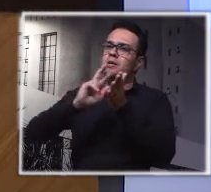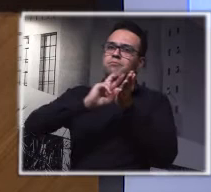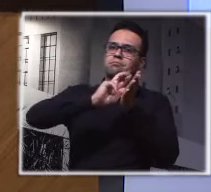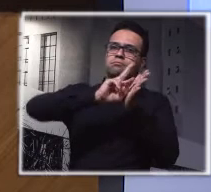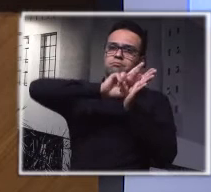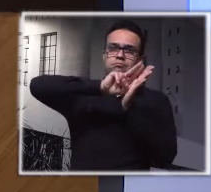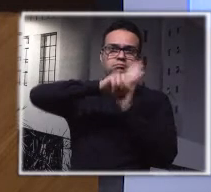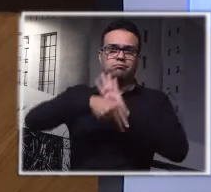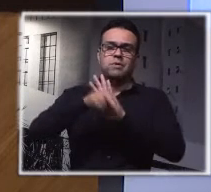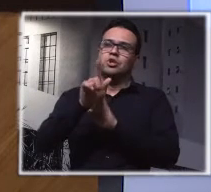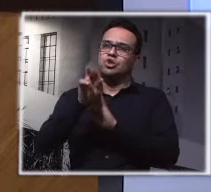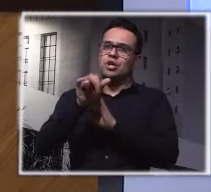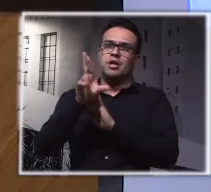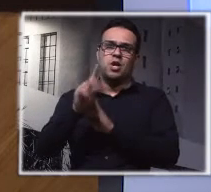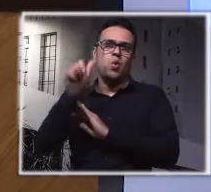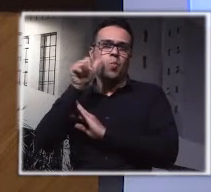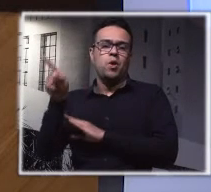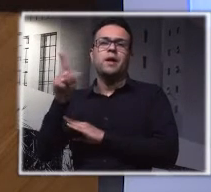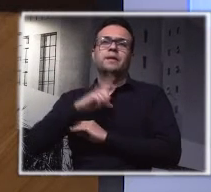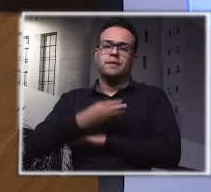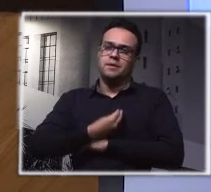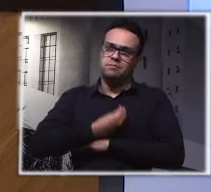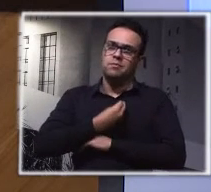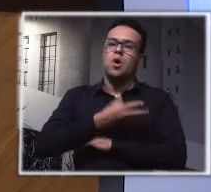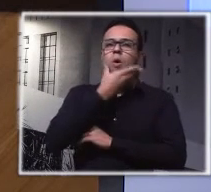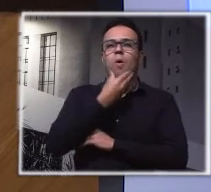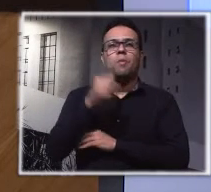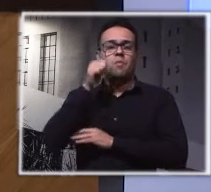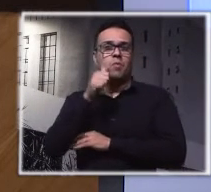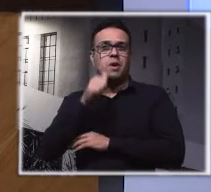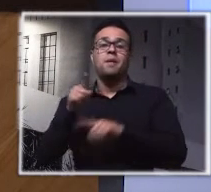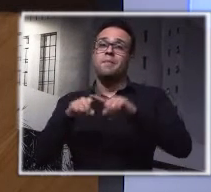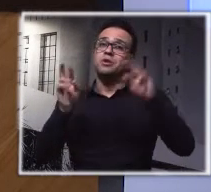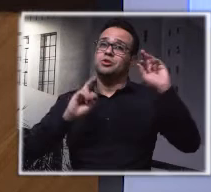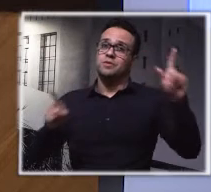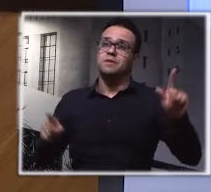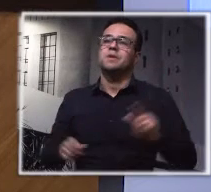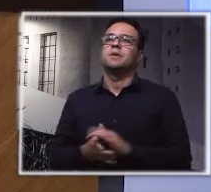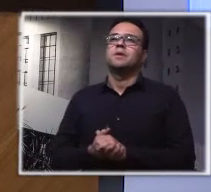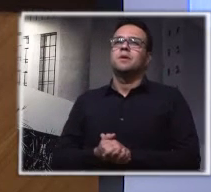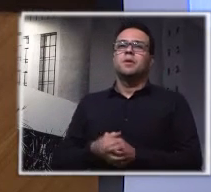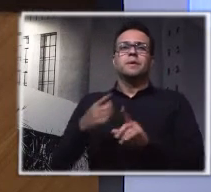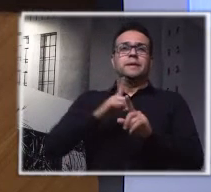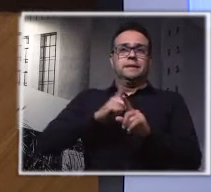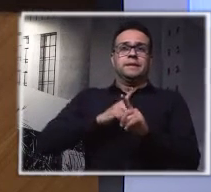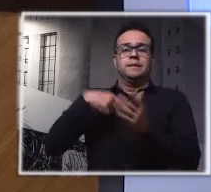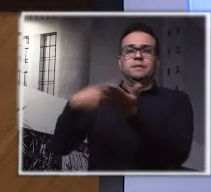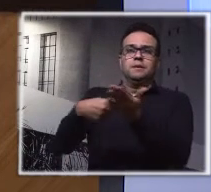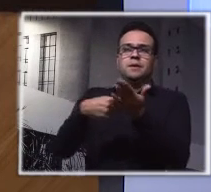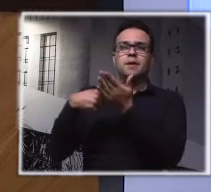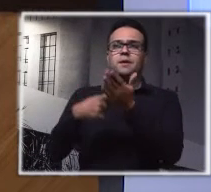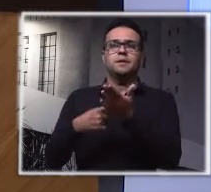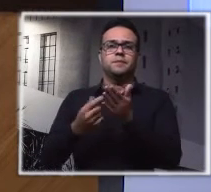a respeito das diferenças existentes entre homens e mulheres, inclusive durante sessões de conciliação ou